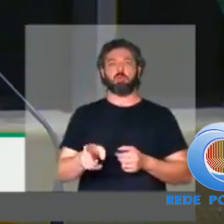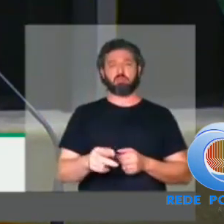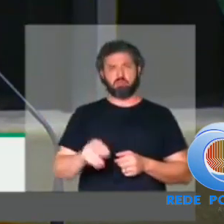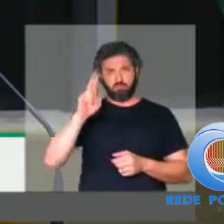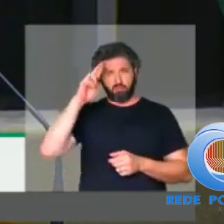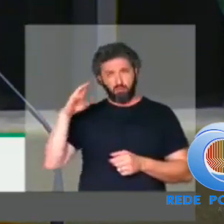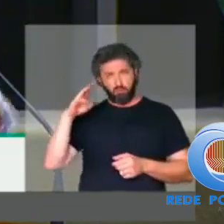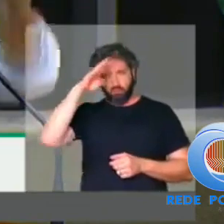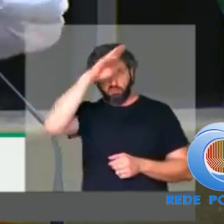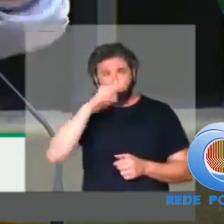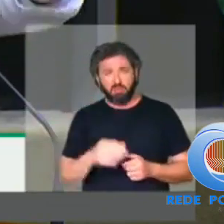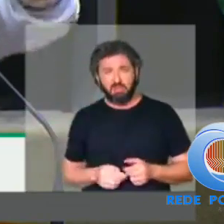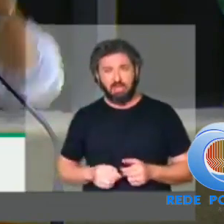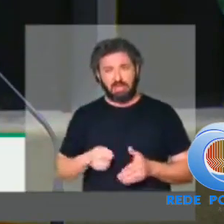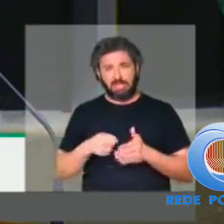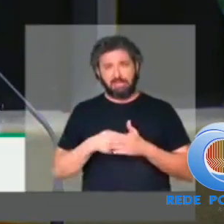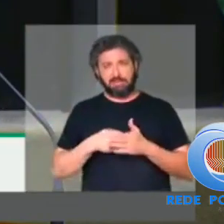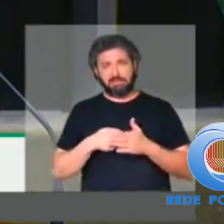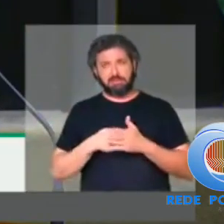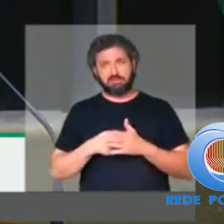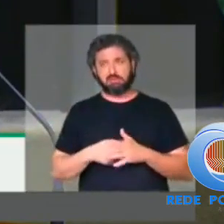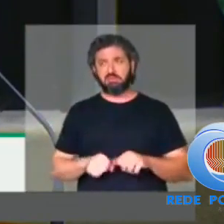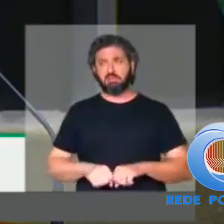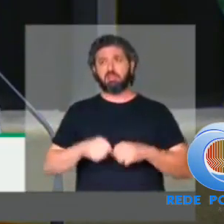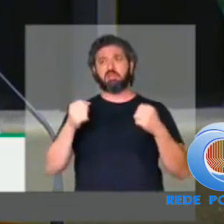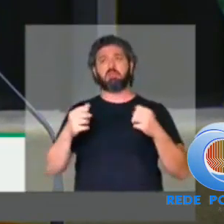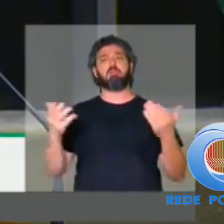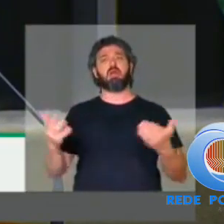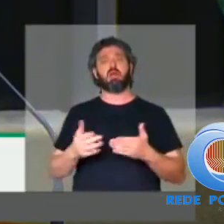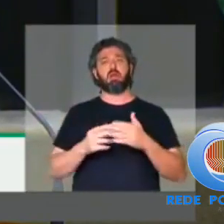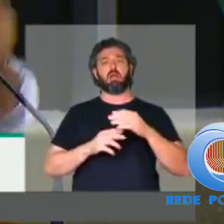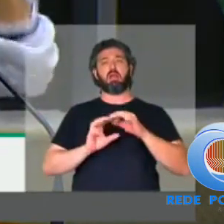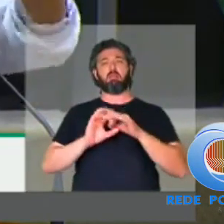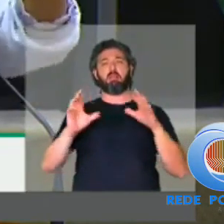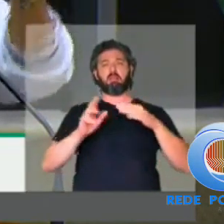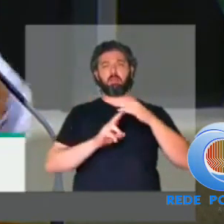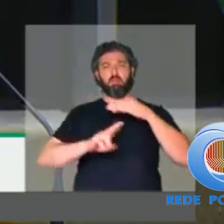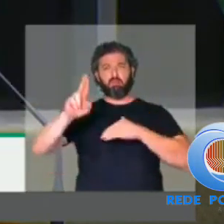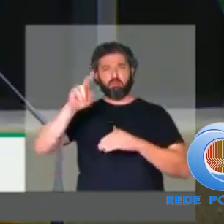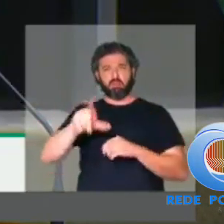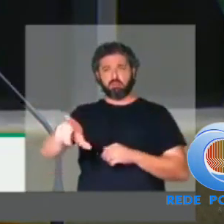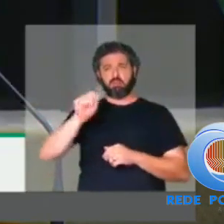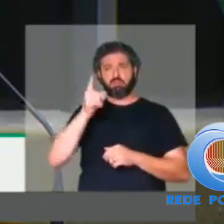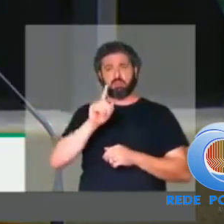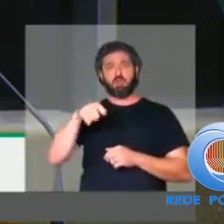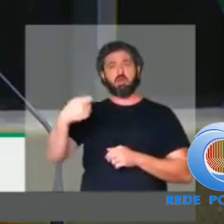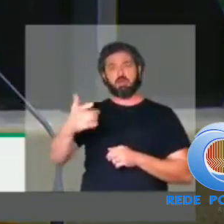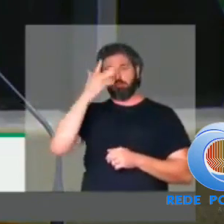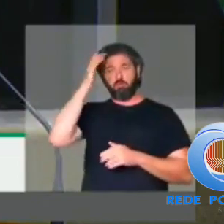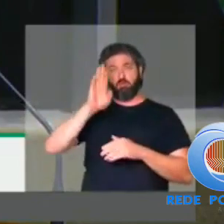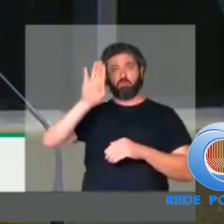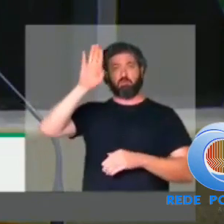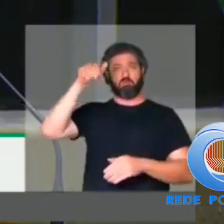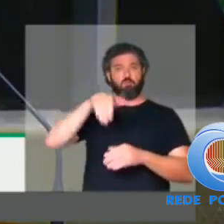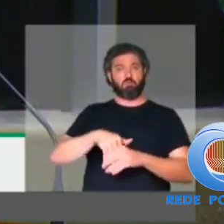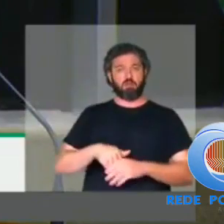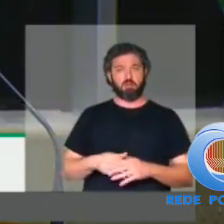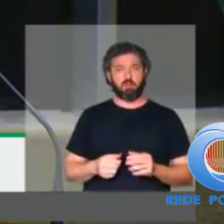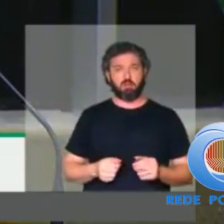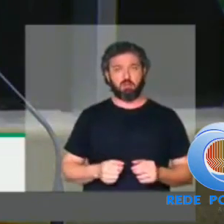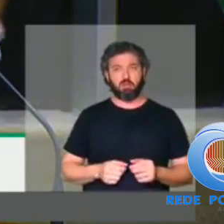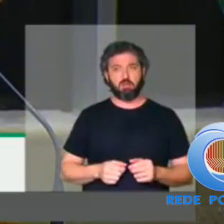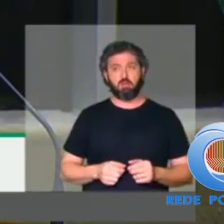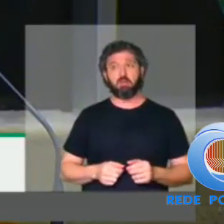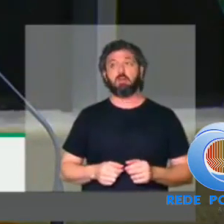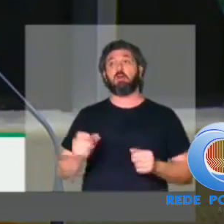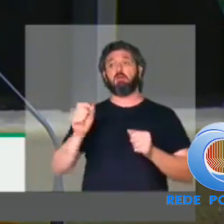o senhor Bolsonaro insiste em quebrar a autonomia das universidades, não indicando os primeiros mais votados das listas,